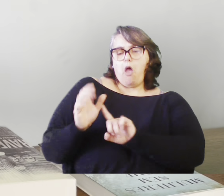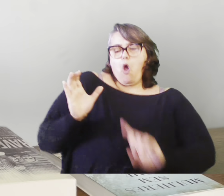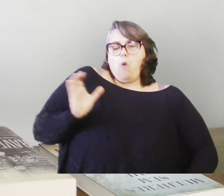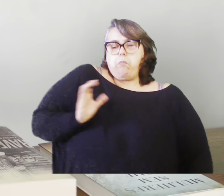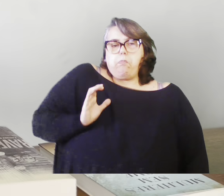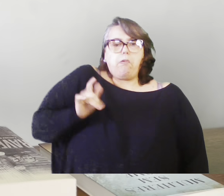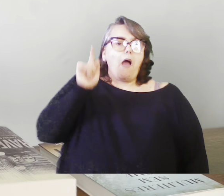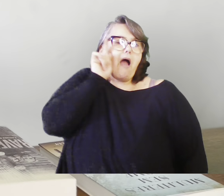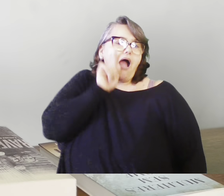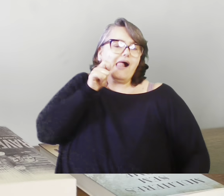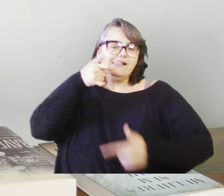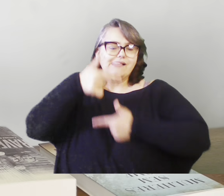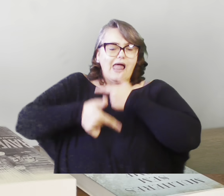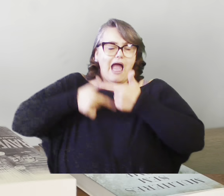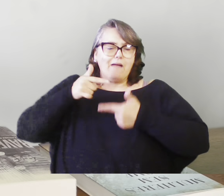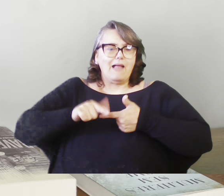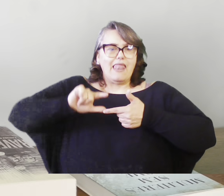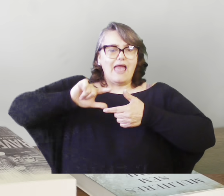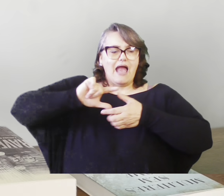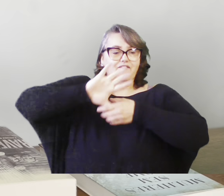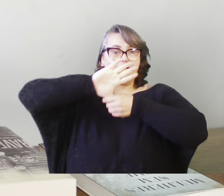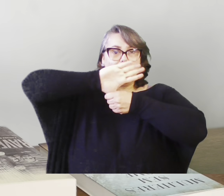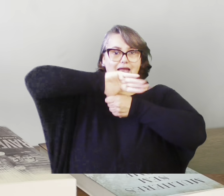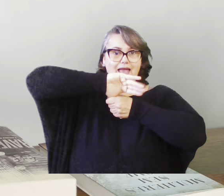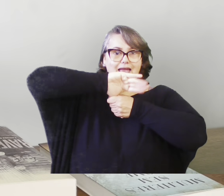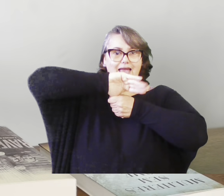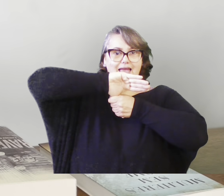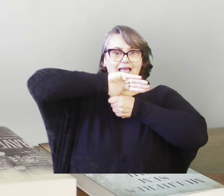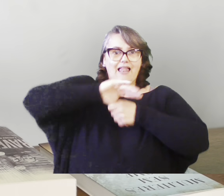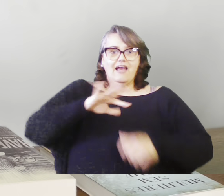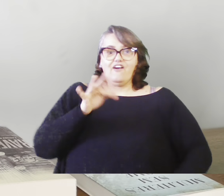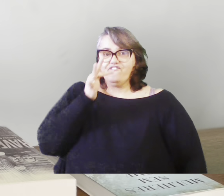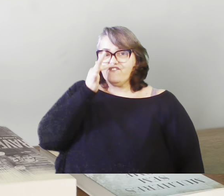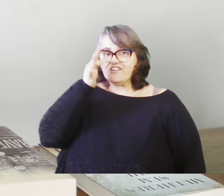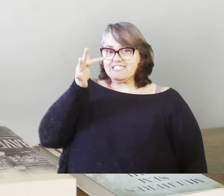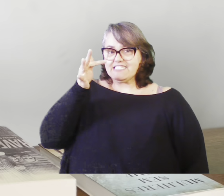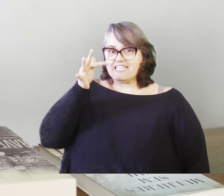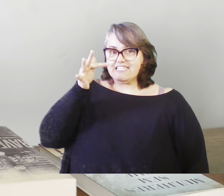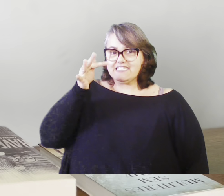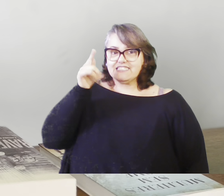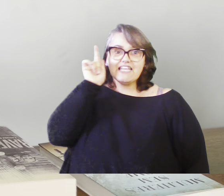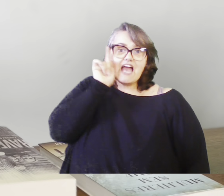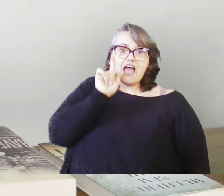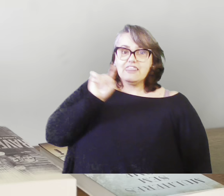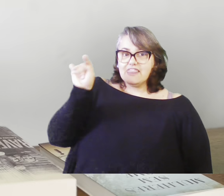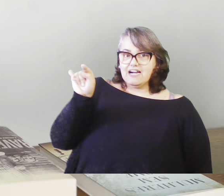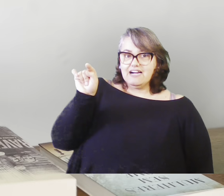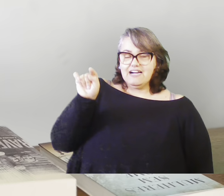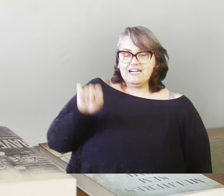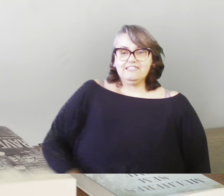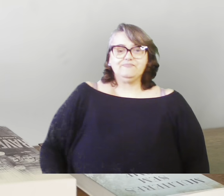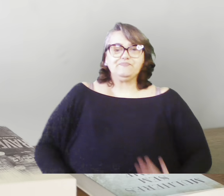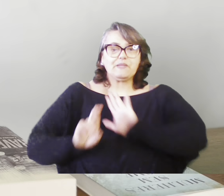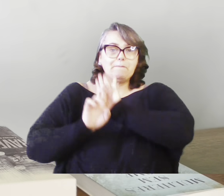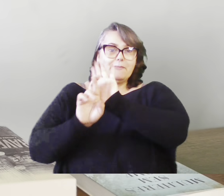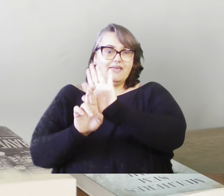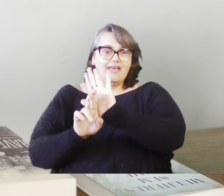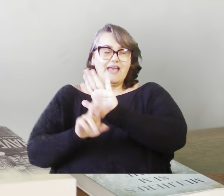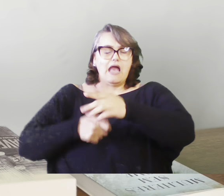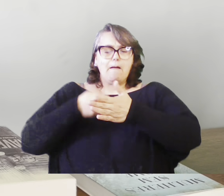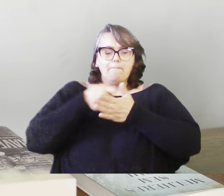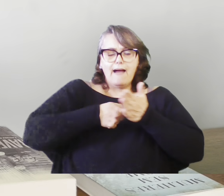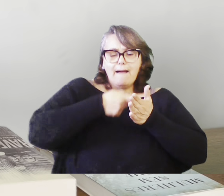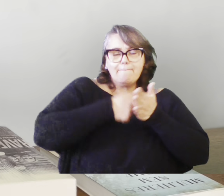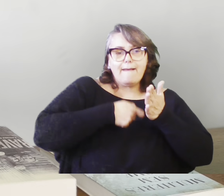americana que se dedicava no consulado, trabalhava no consulado francês americano e